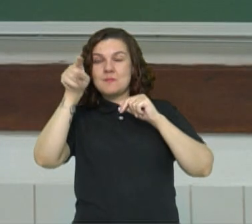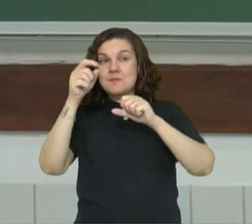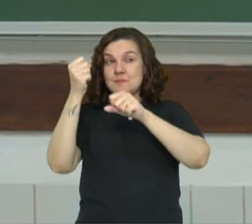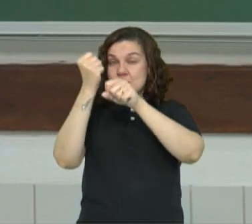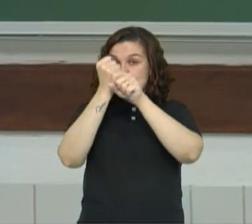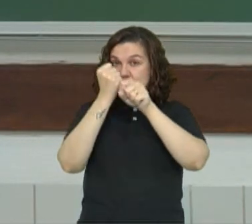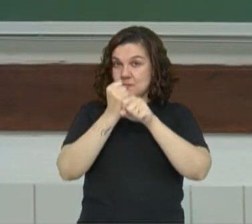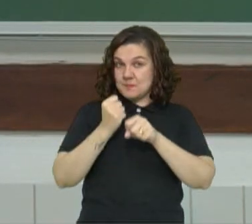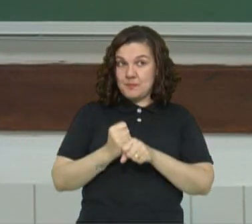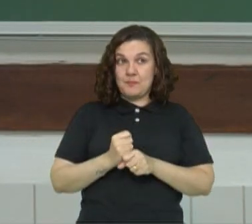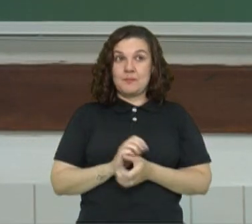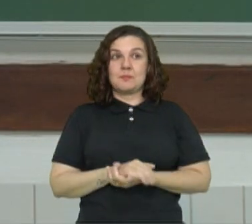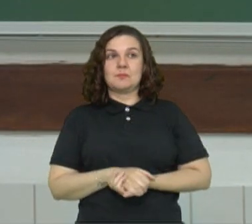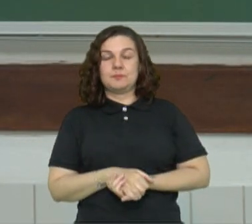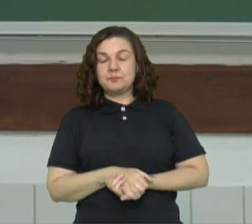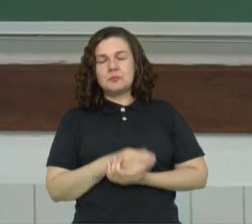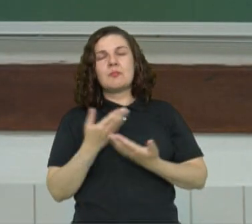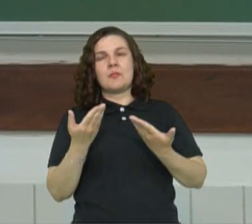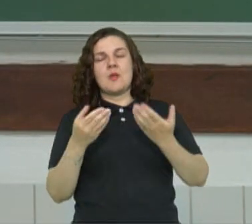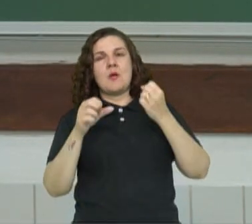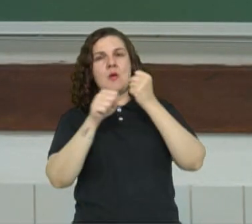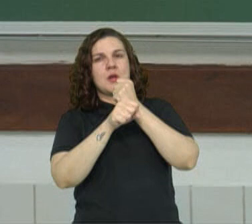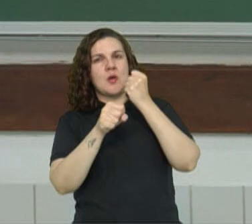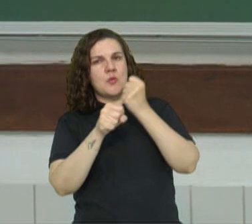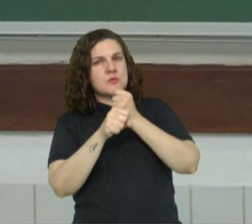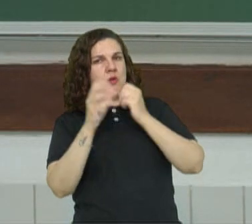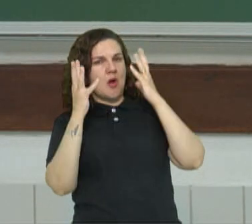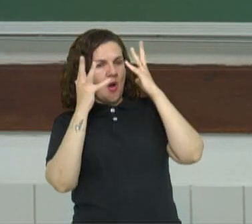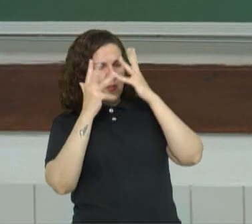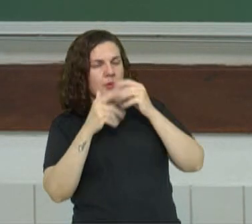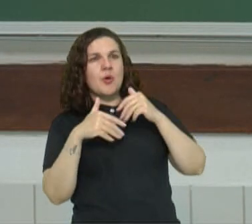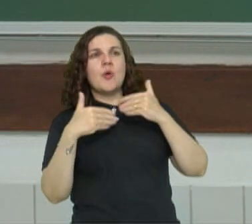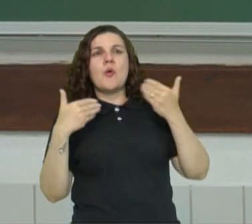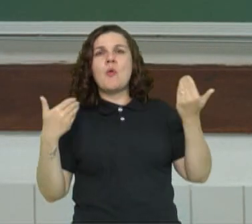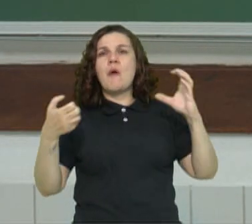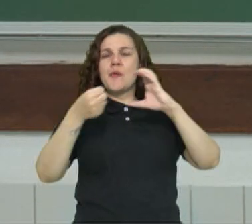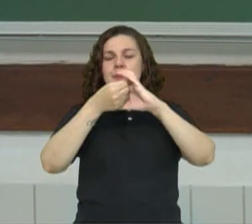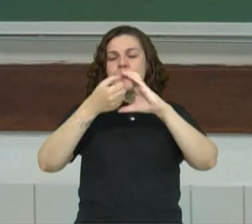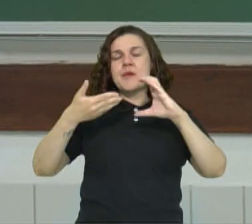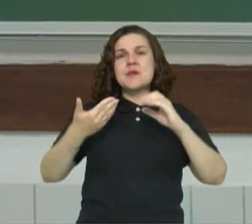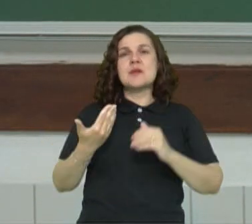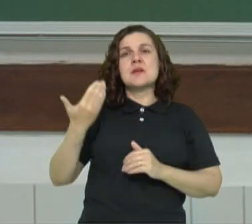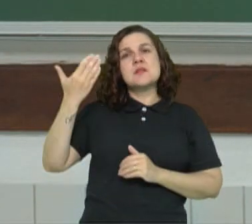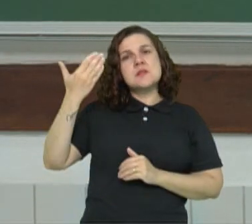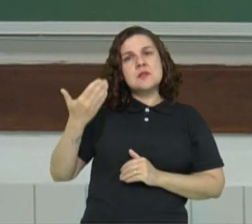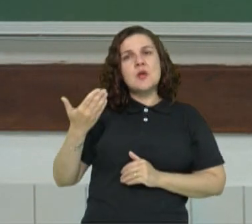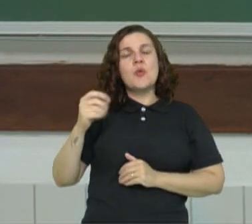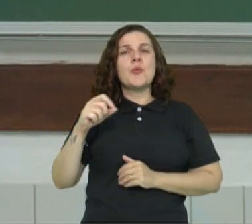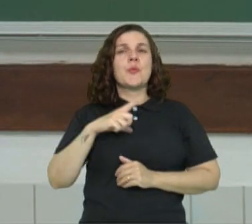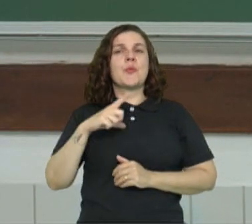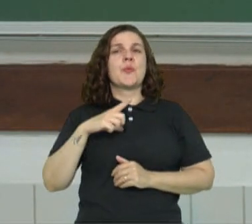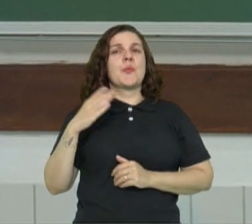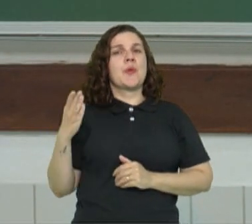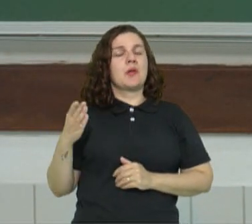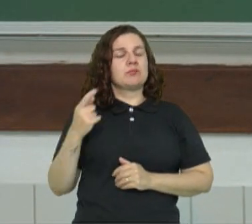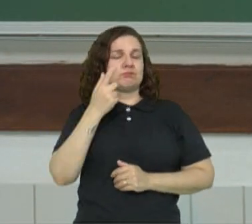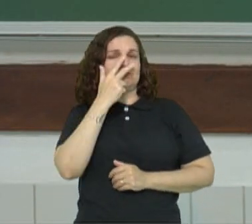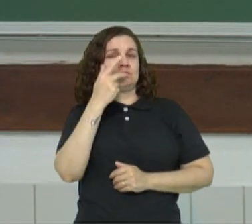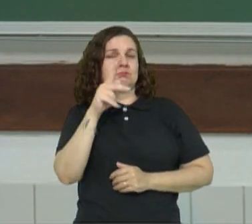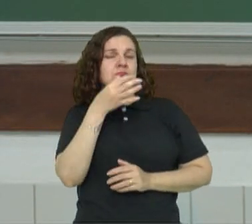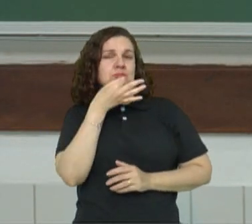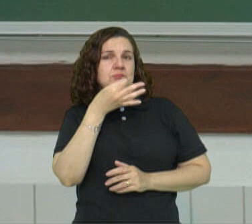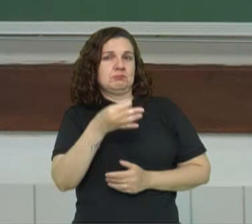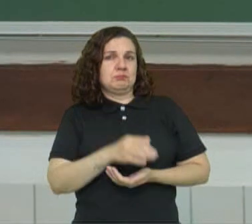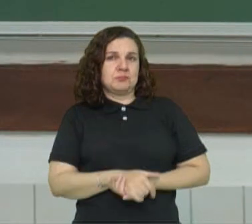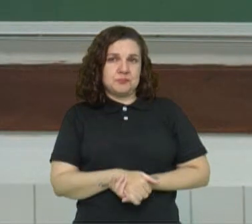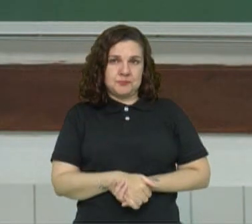imagem, tanto na arquitetura, né? Quais são as características? O que ela representa para você,